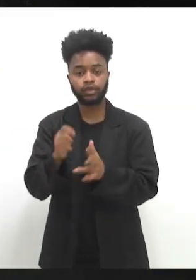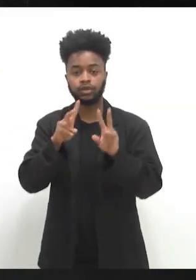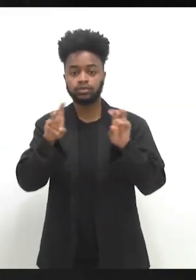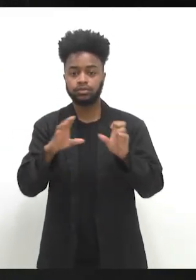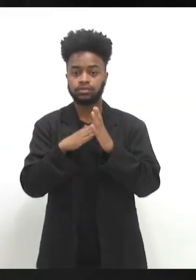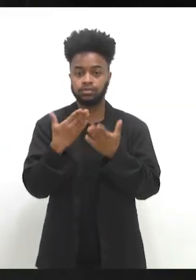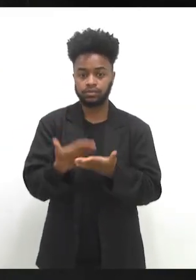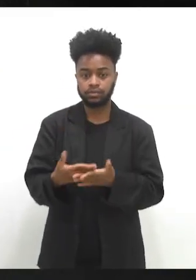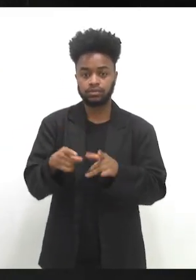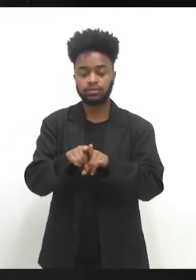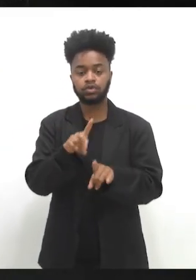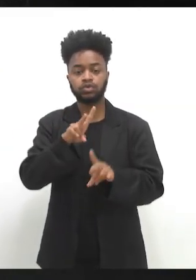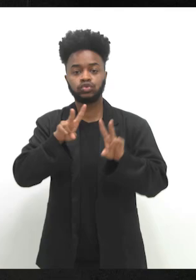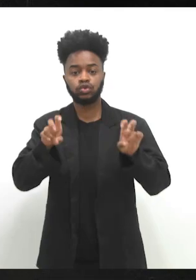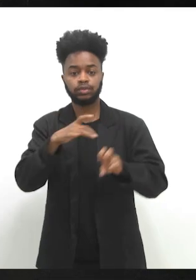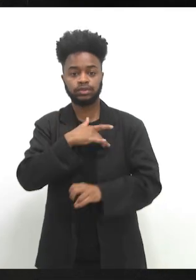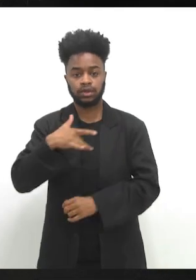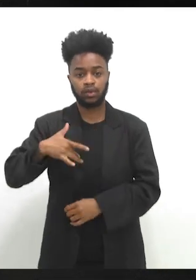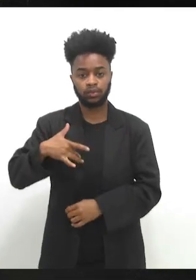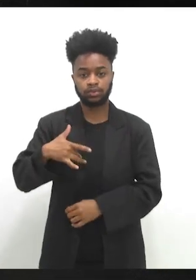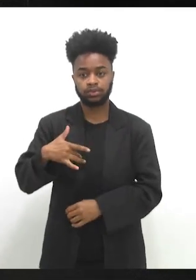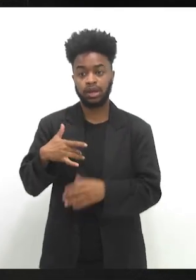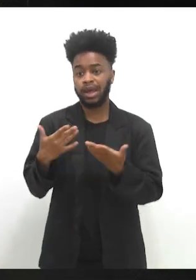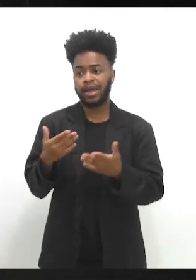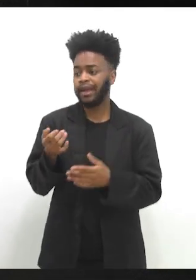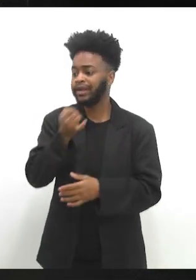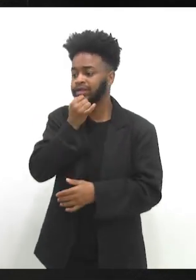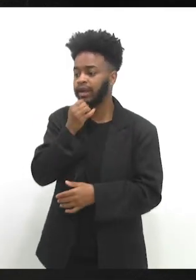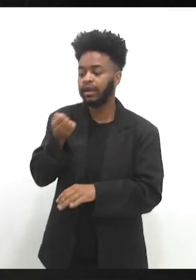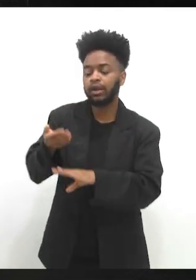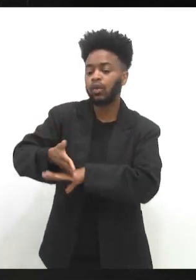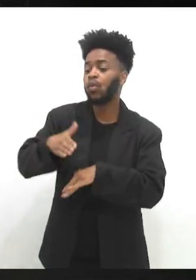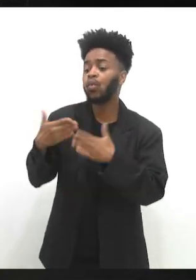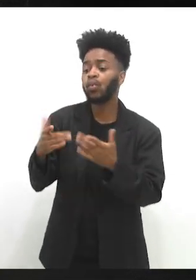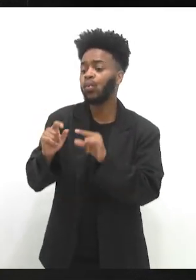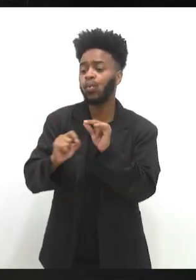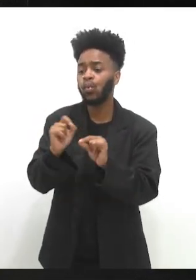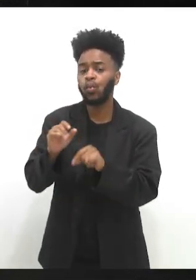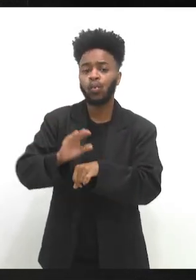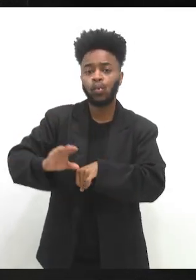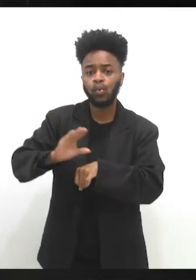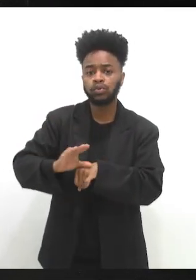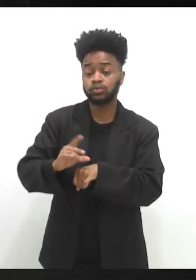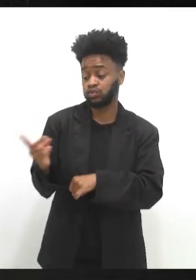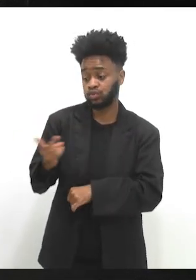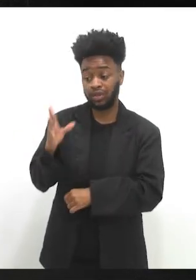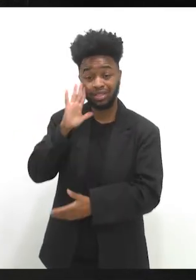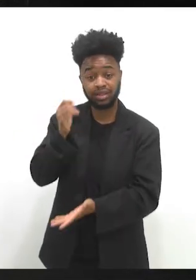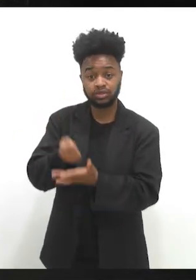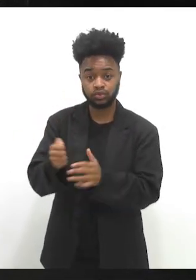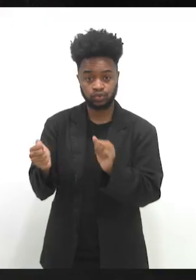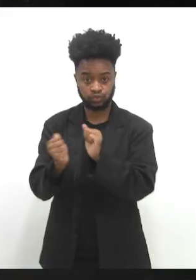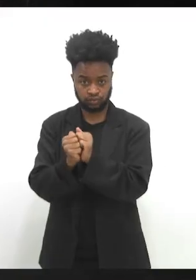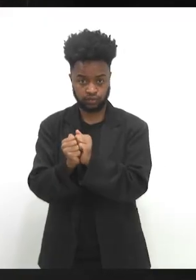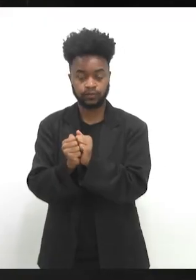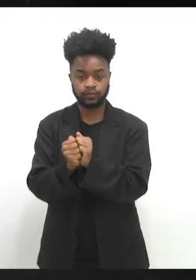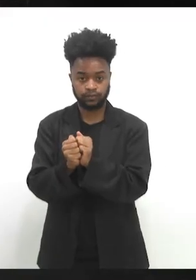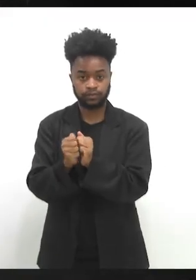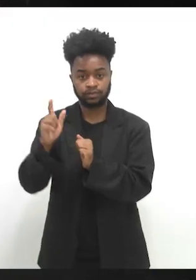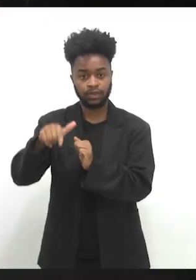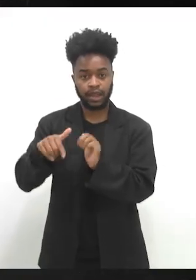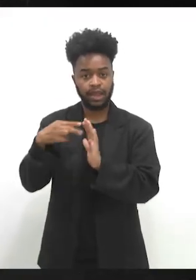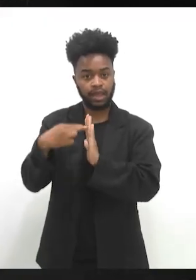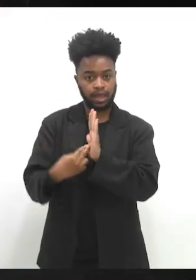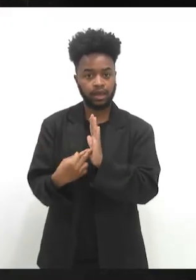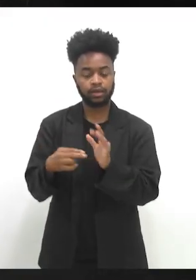decidir sobre escola, sobre saúde. Ah, mas vai cursar o curso tal, vai fazer o quê? Vai fazer... Os dois decidem juntos. Essa